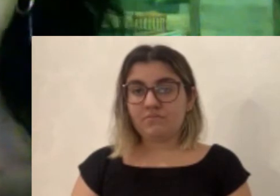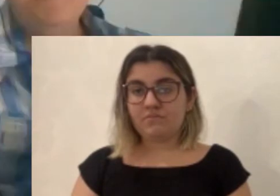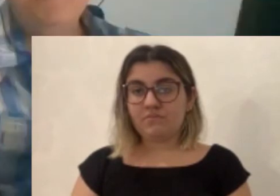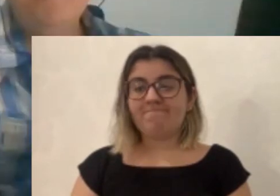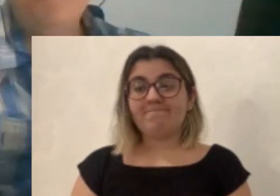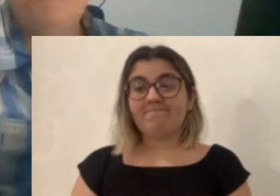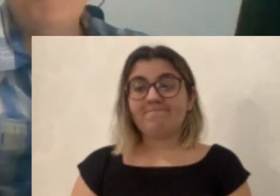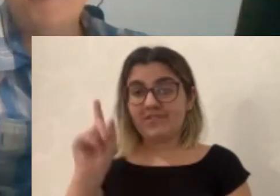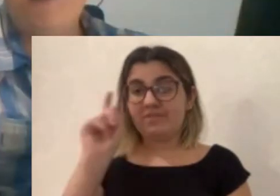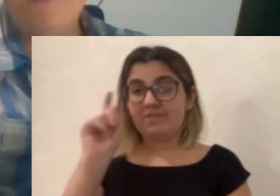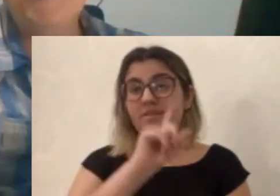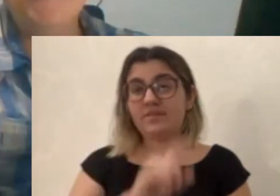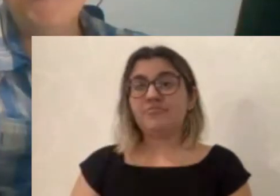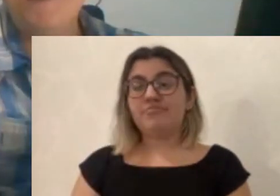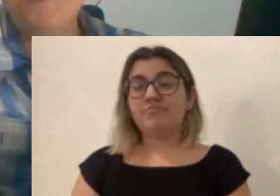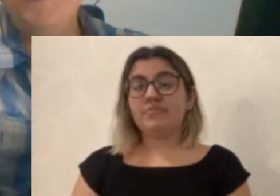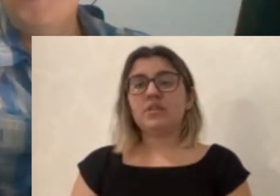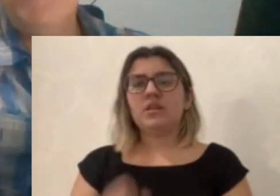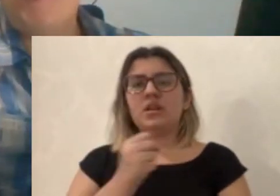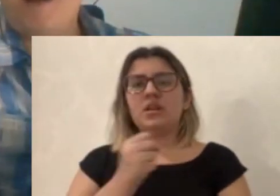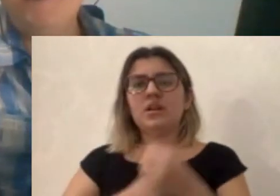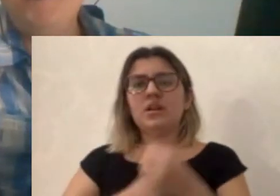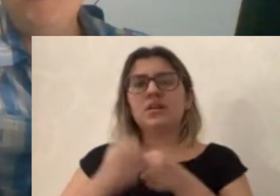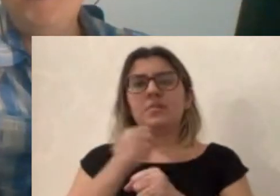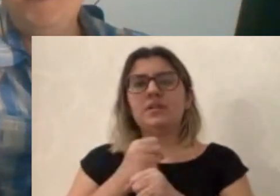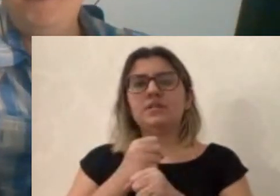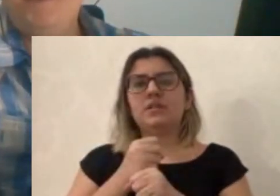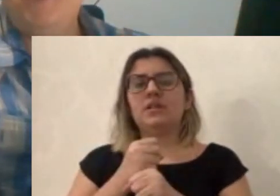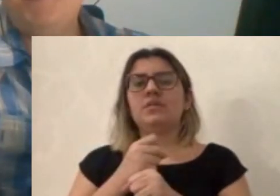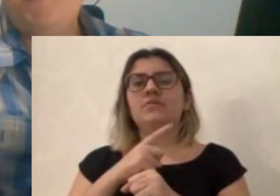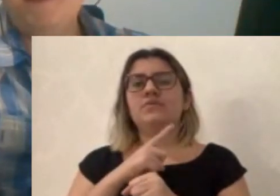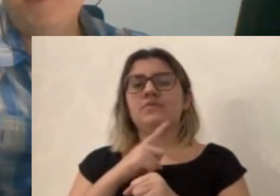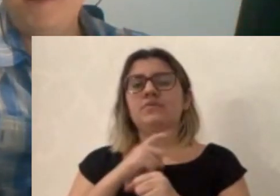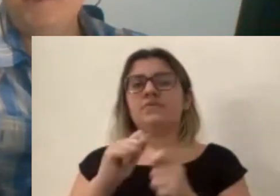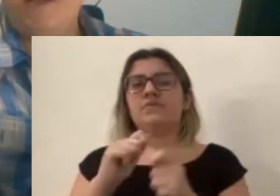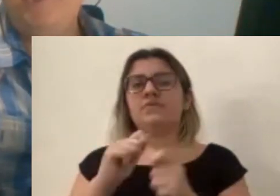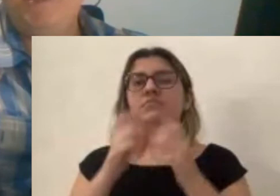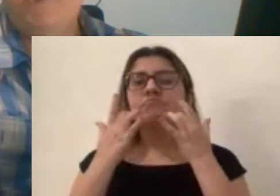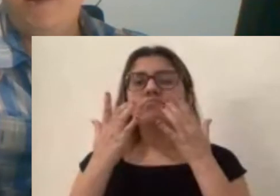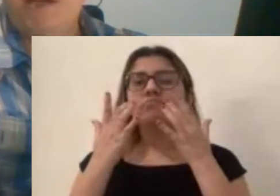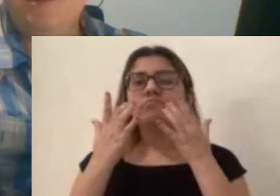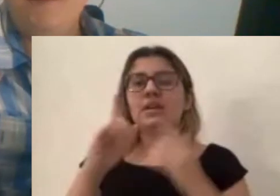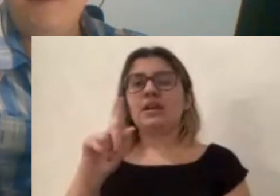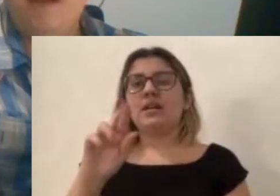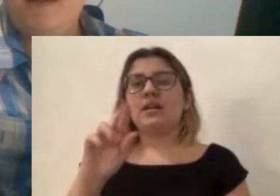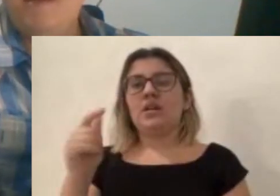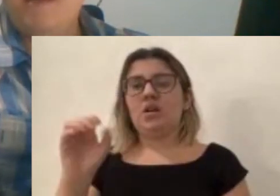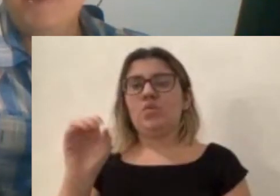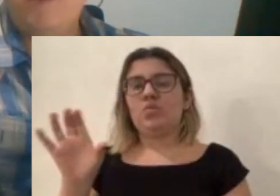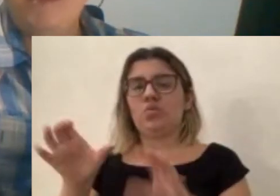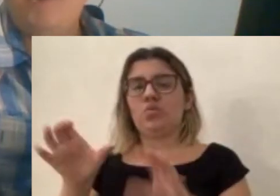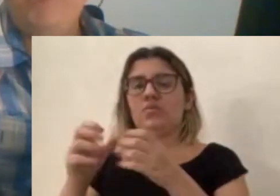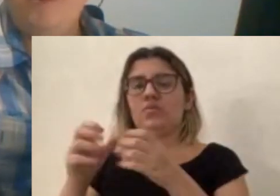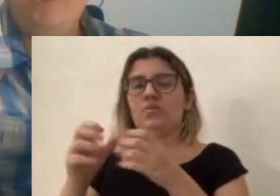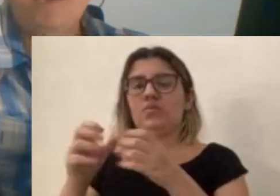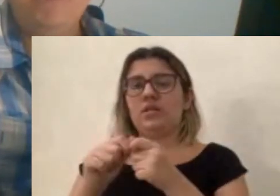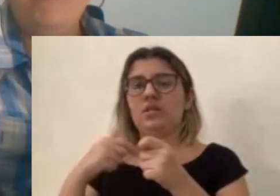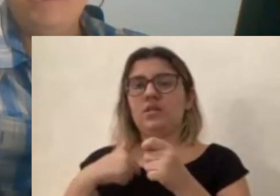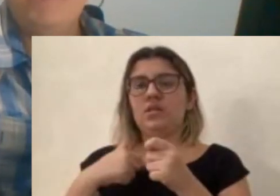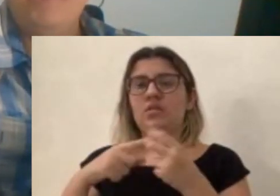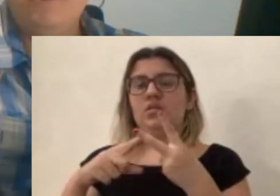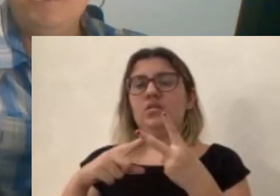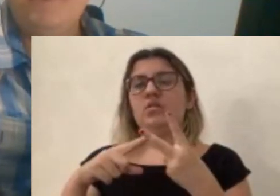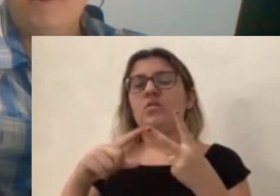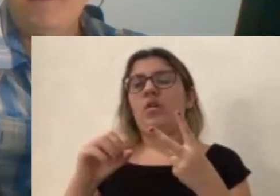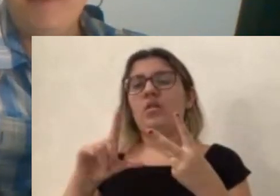Tem sido caótico, né? Prazos e... A gente fez ano passado de Kikurei a Chuva, que é um espetáculo pelo Grão